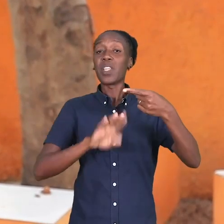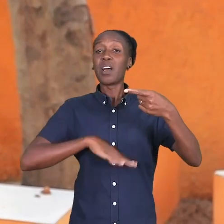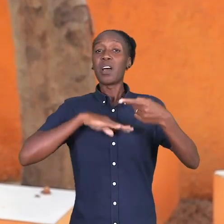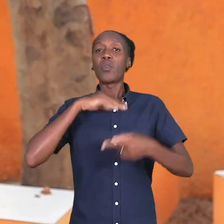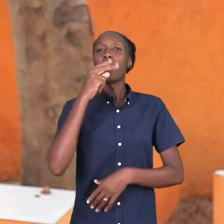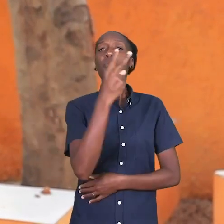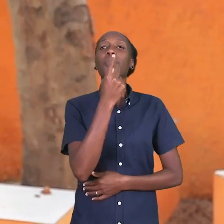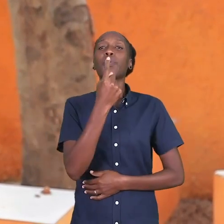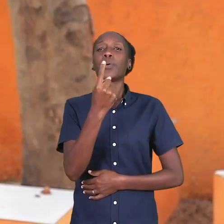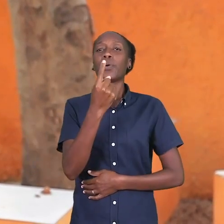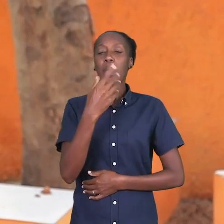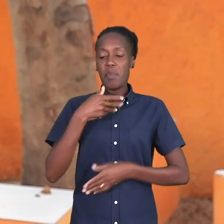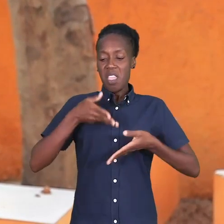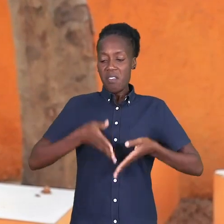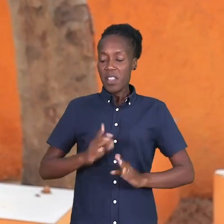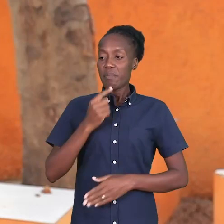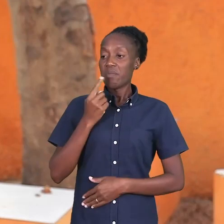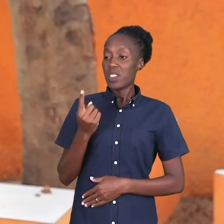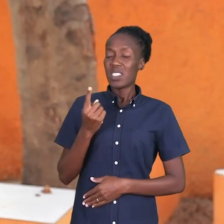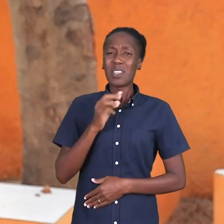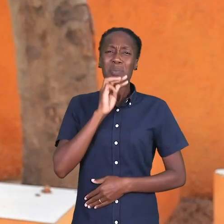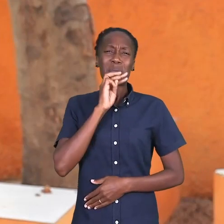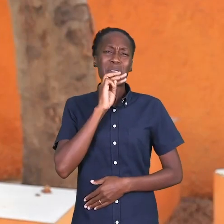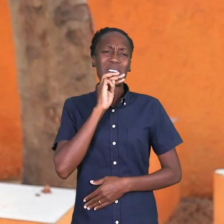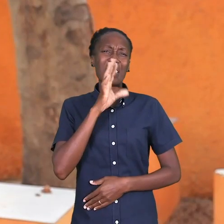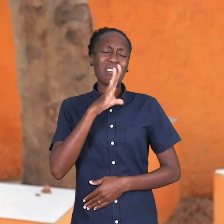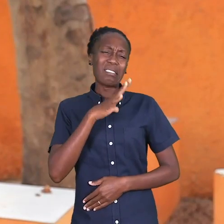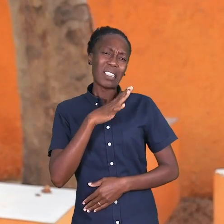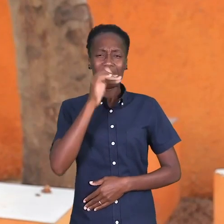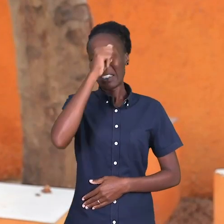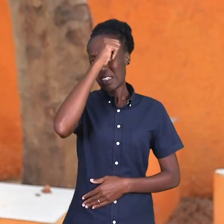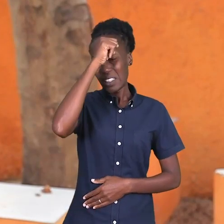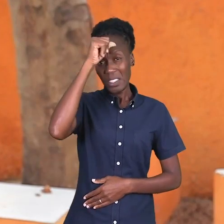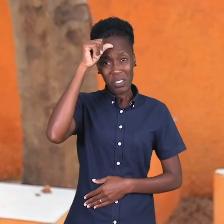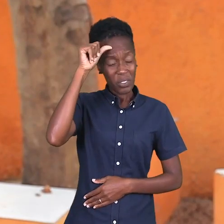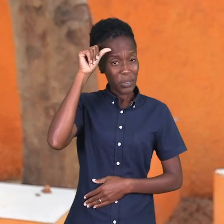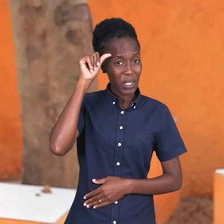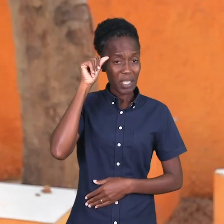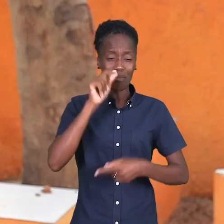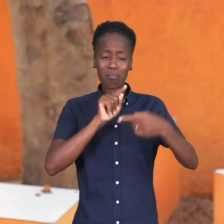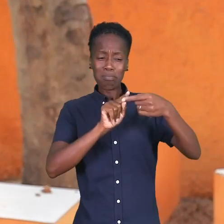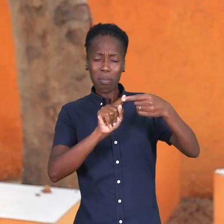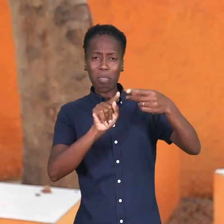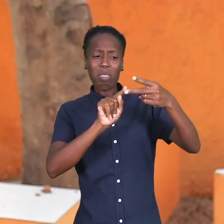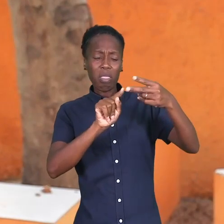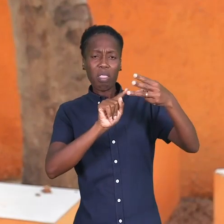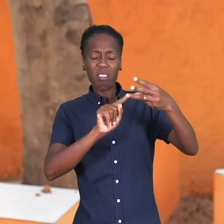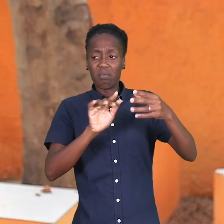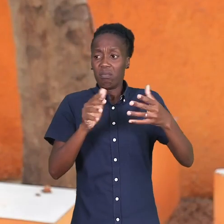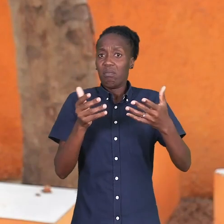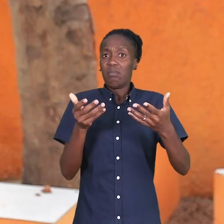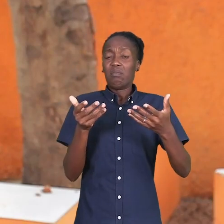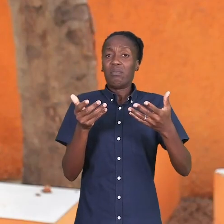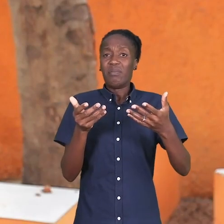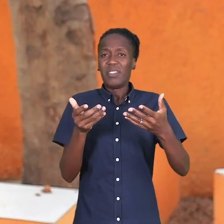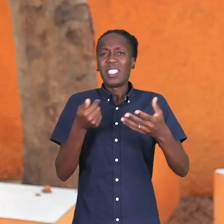21 anos. Ela estava a dizer, mãe, eu agora tenho... Às vezes tenho tido dificuldade, não sei o que é a